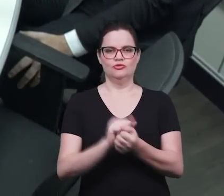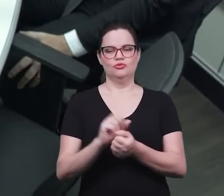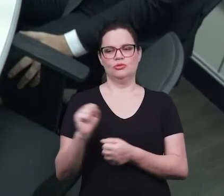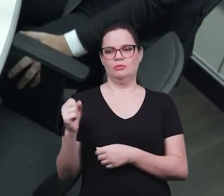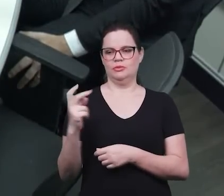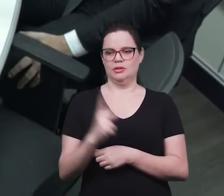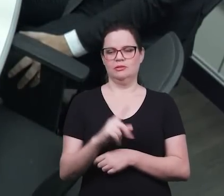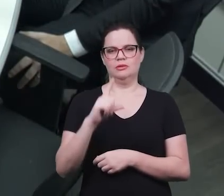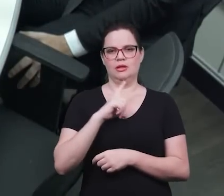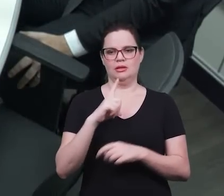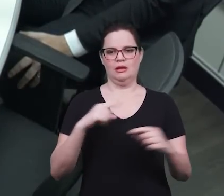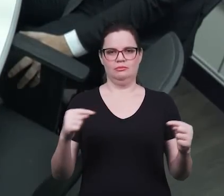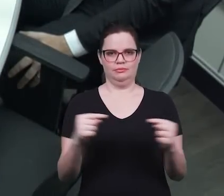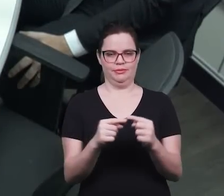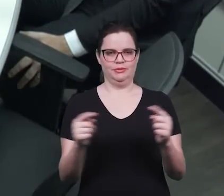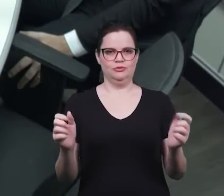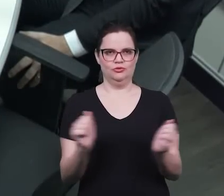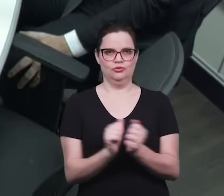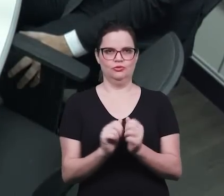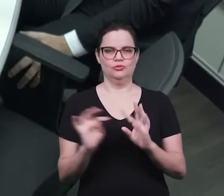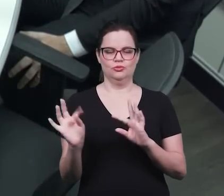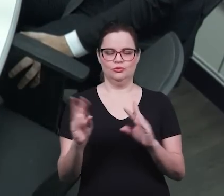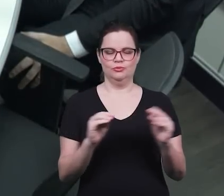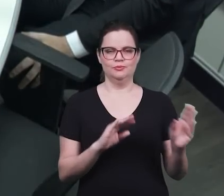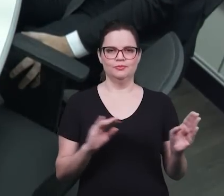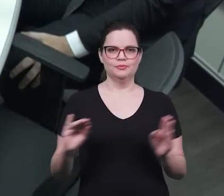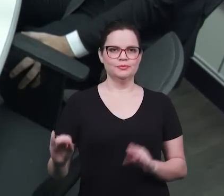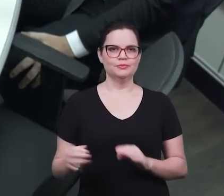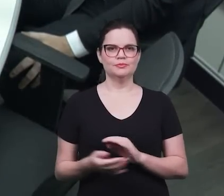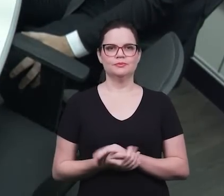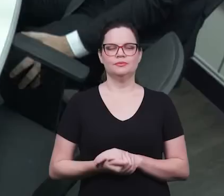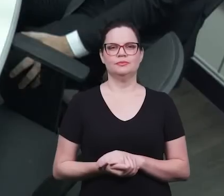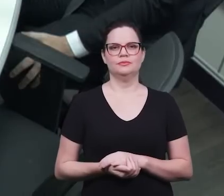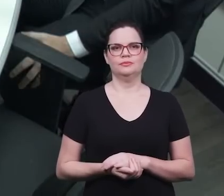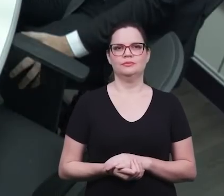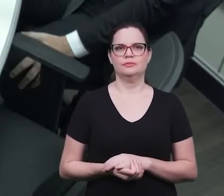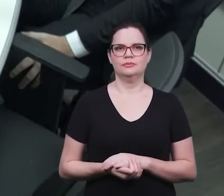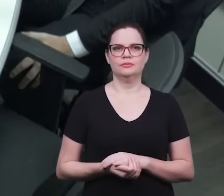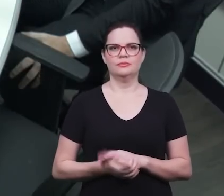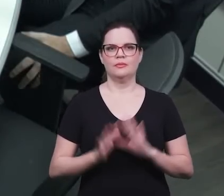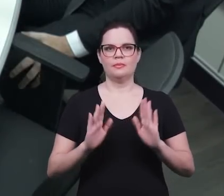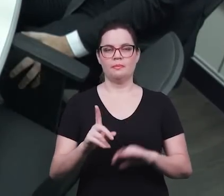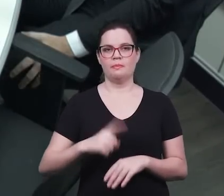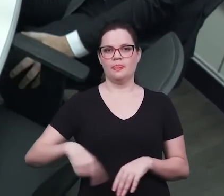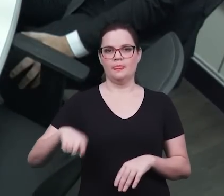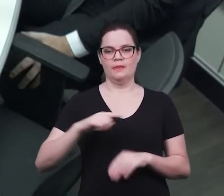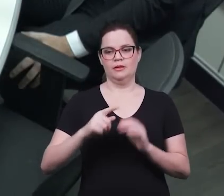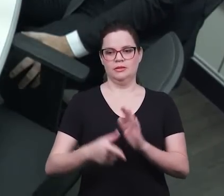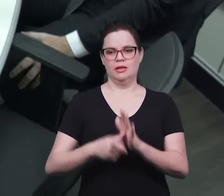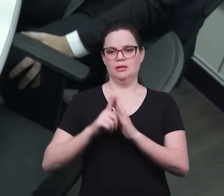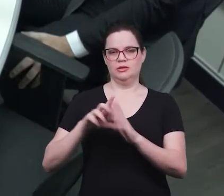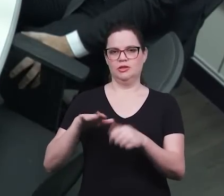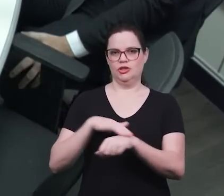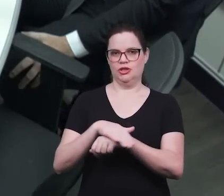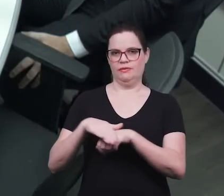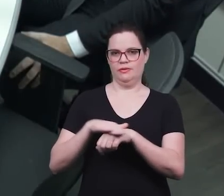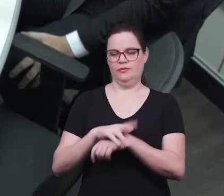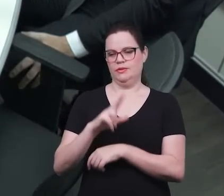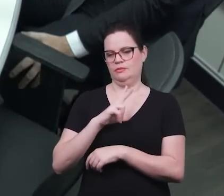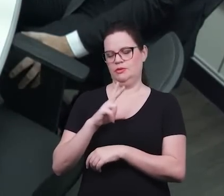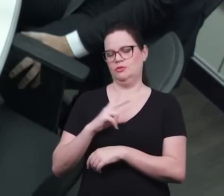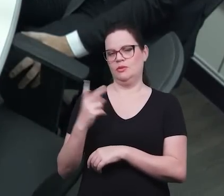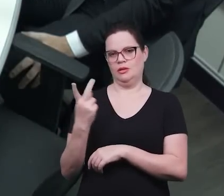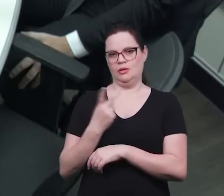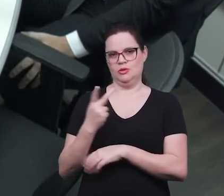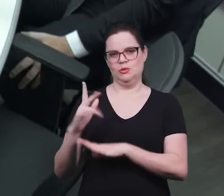aposentadoria, enfim, tudo isso que diz respeito. Mas nós conversávamos um pouco antes de entrarmos no ar, doutor